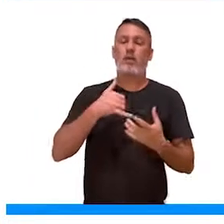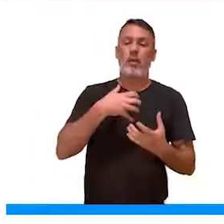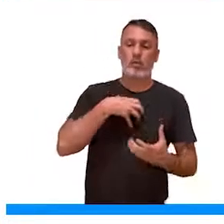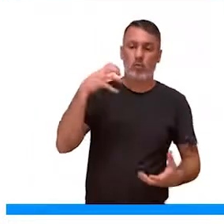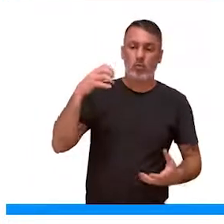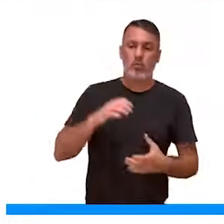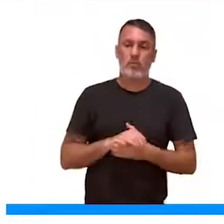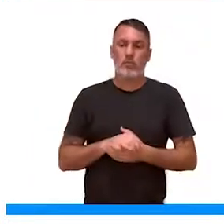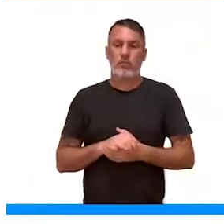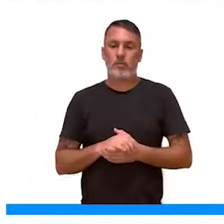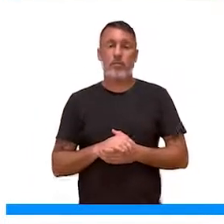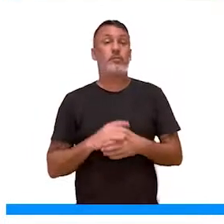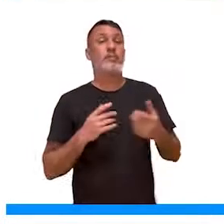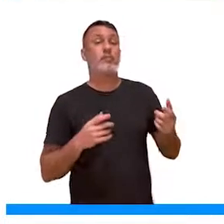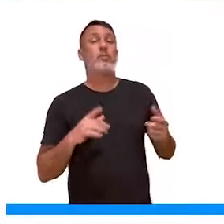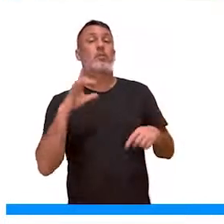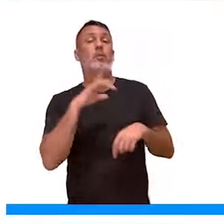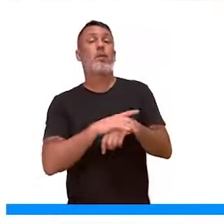não o adulto.